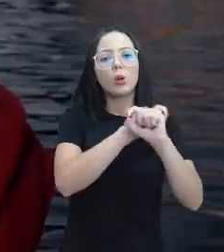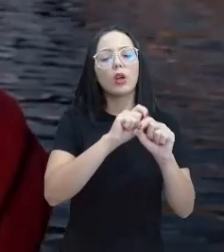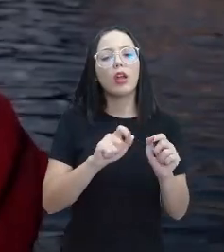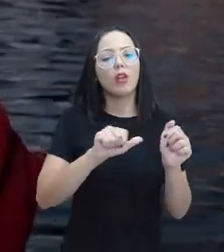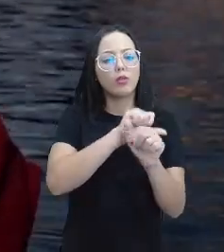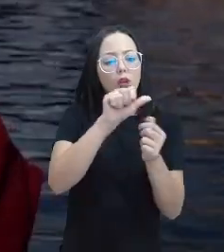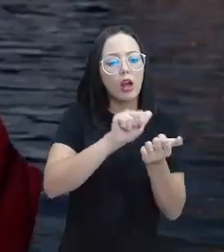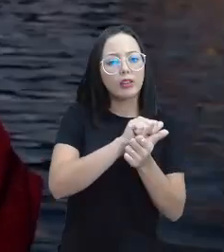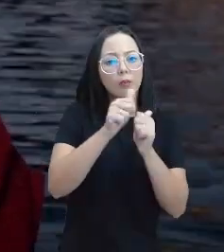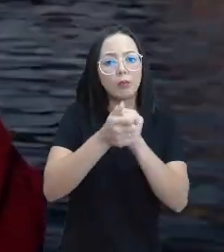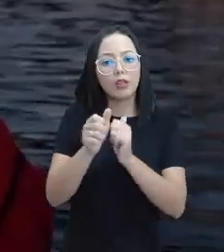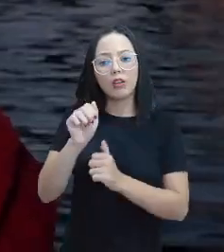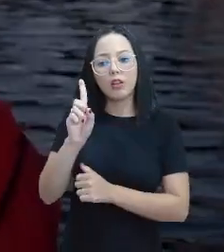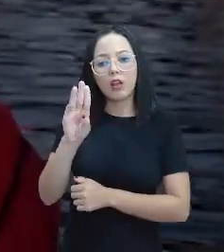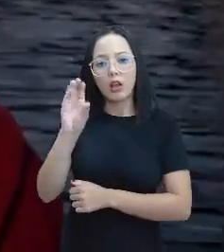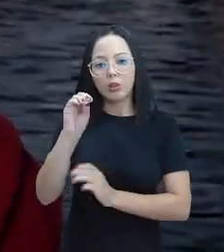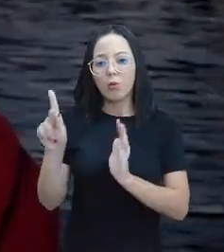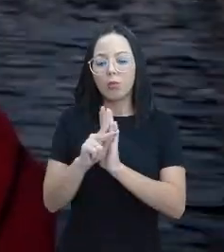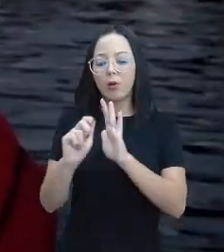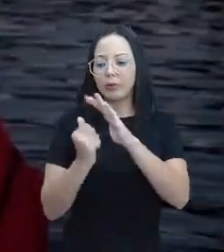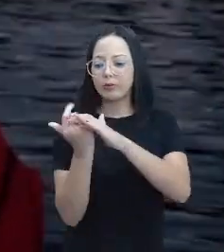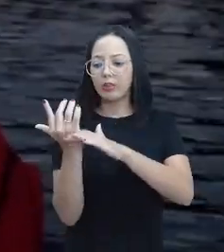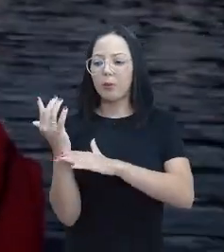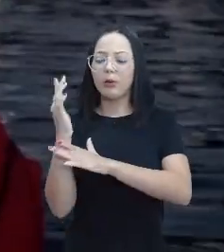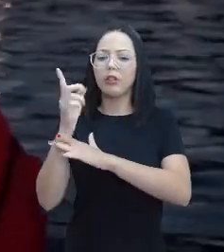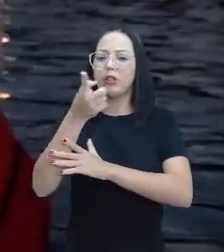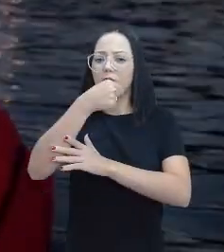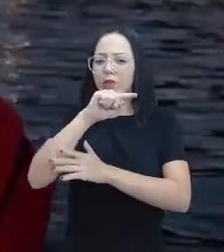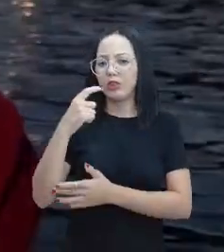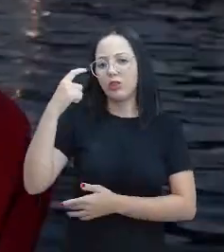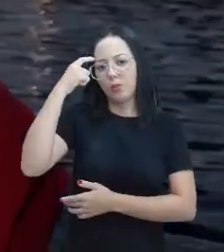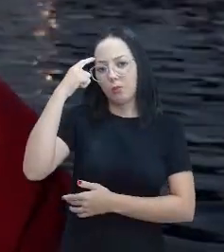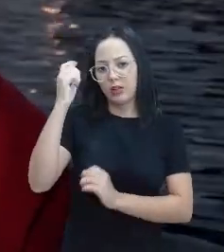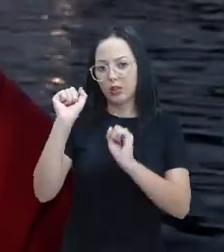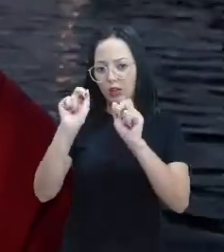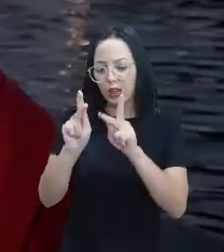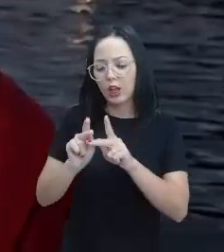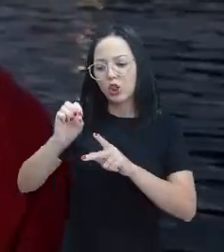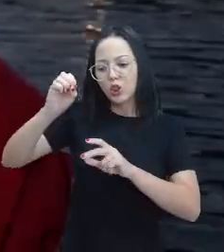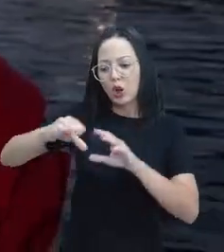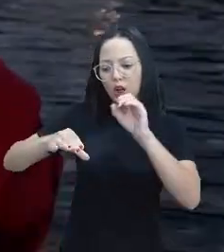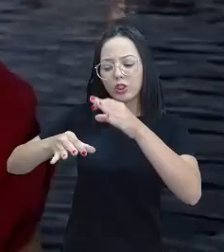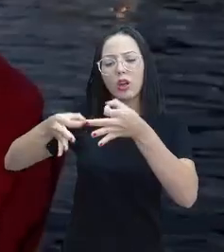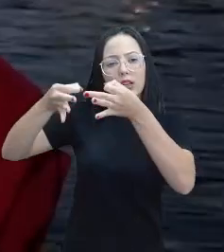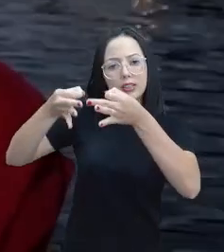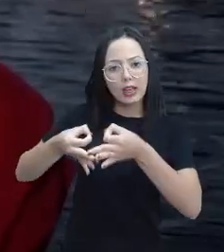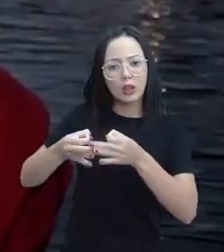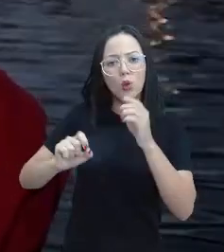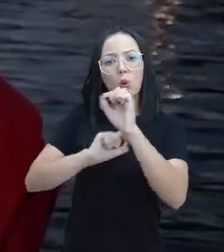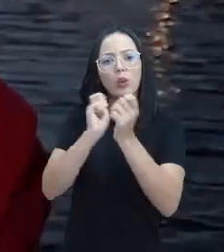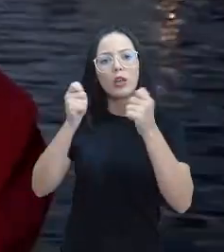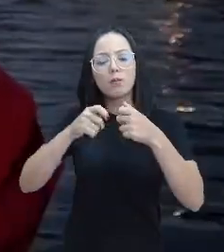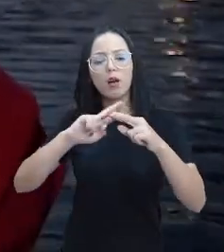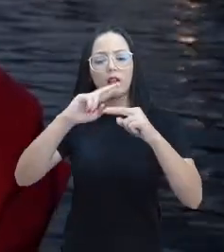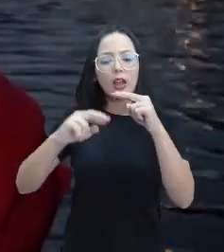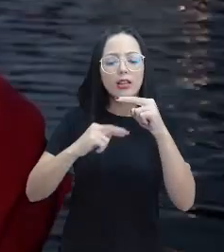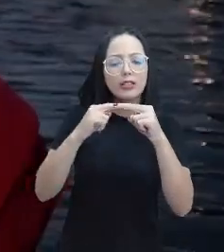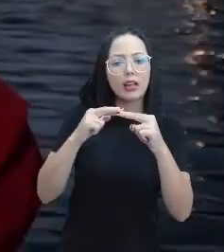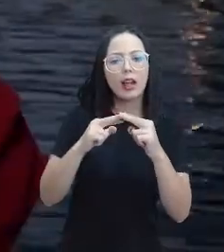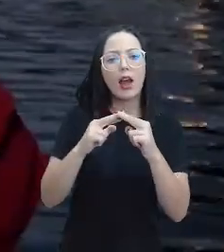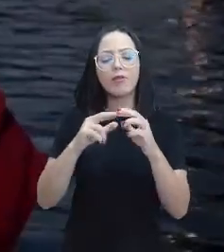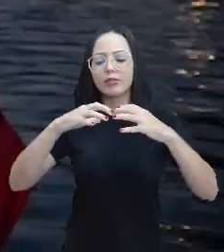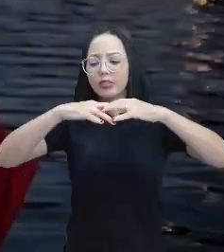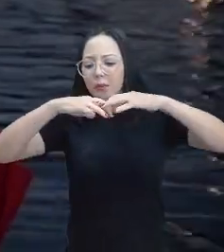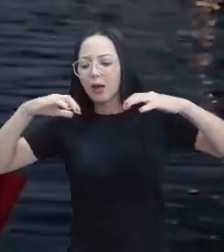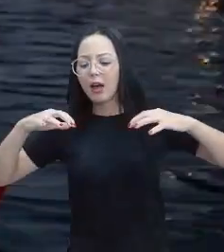e vão virar adubo para as nossas plantas. Então pensa nisso, descarta adequadamente o que pode ser reciclado, o